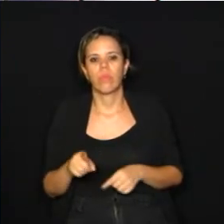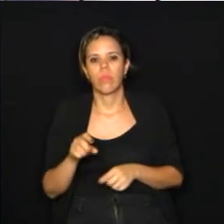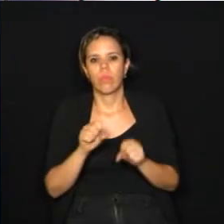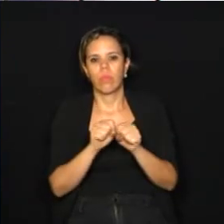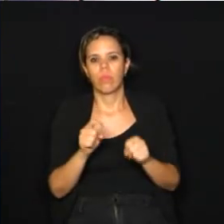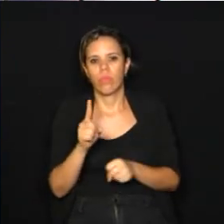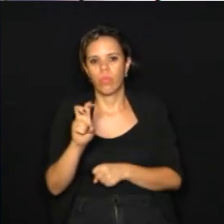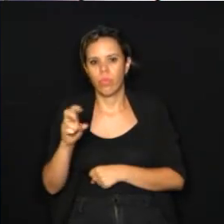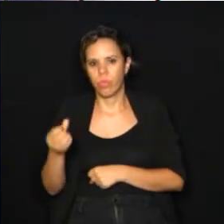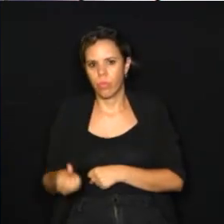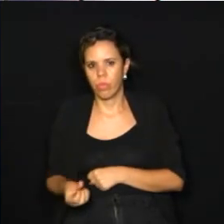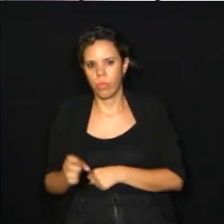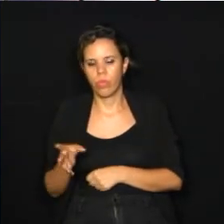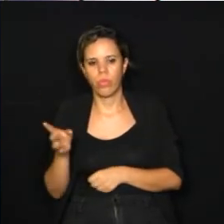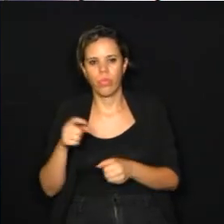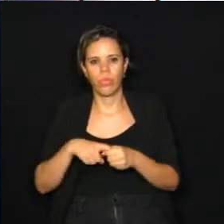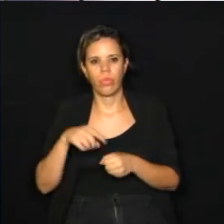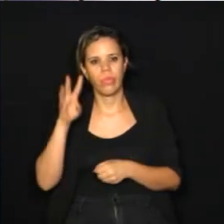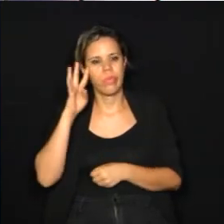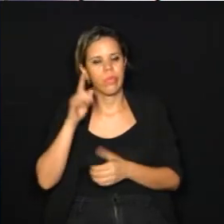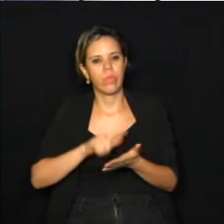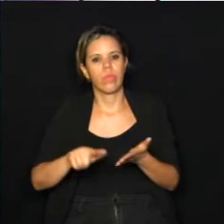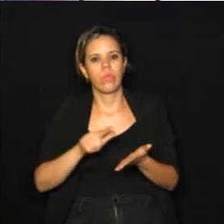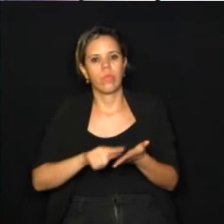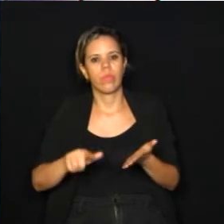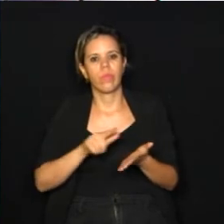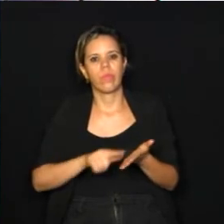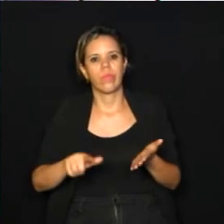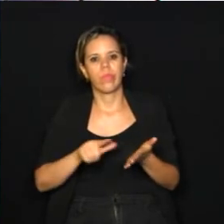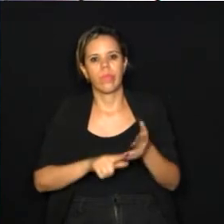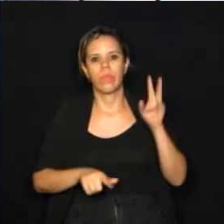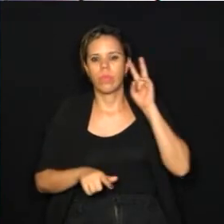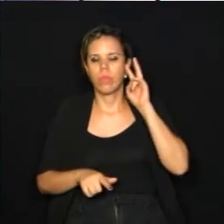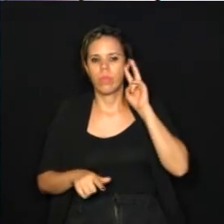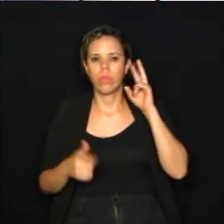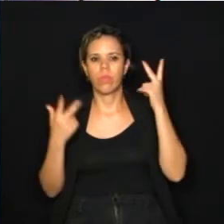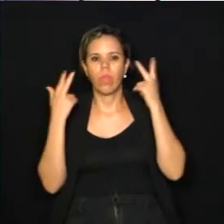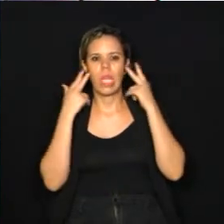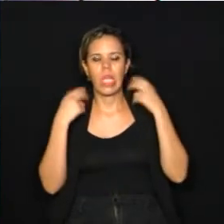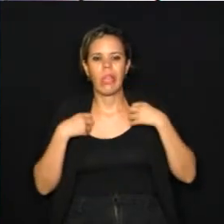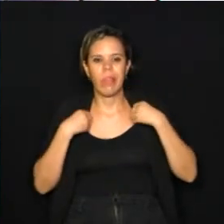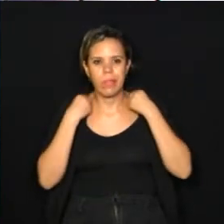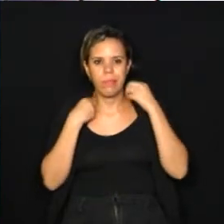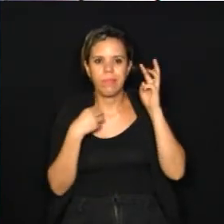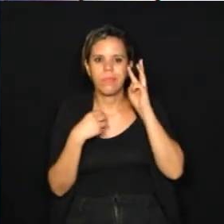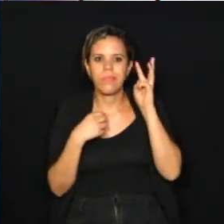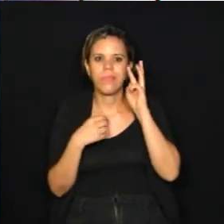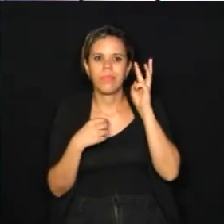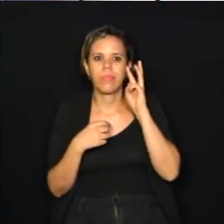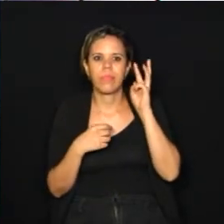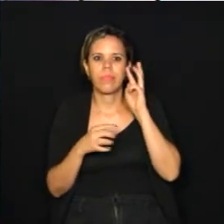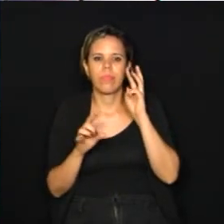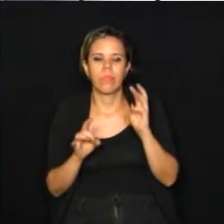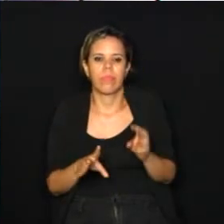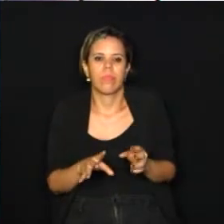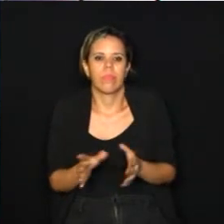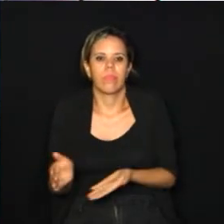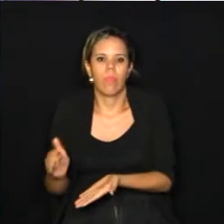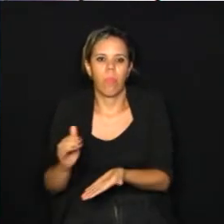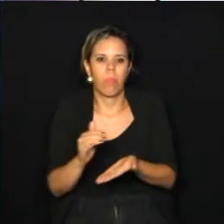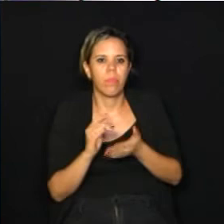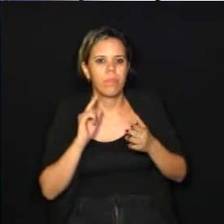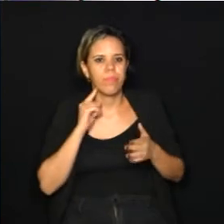volta na quarta-feira, dia 8. Limpeza urbana na segunda, normalmente, na terça, apenas a coleta de